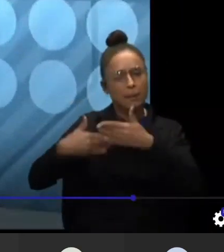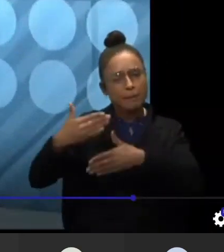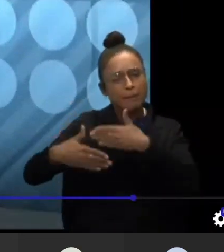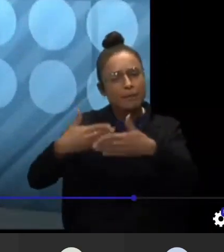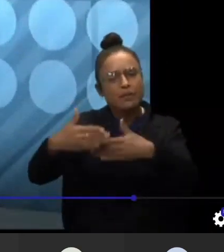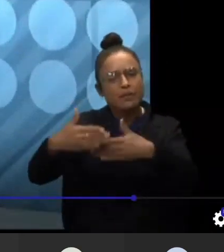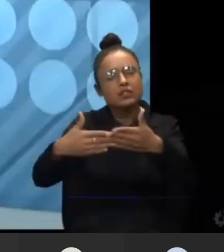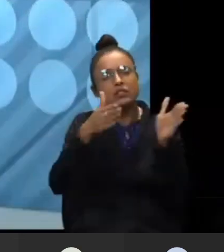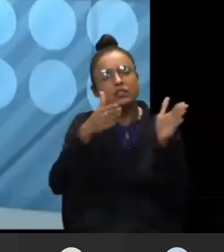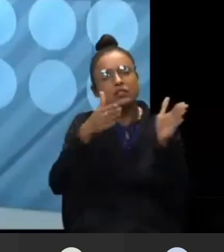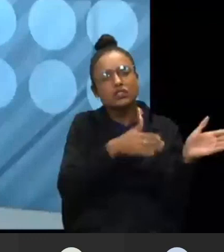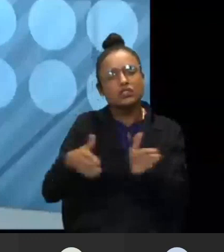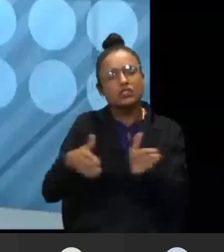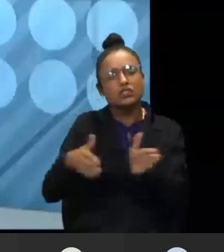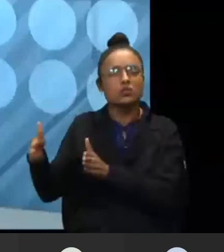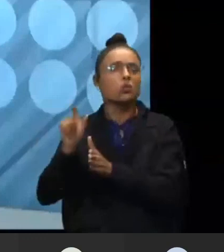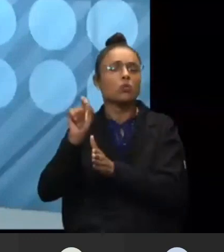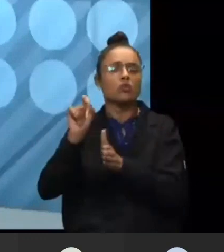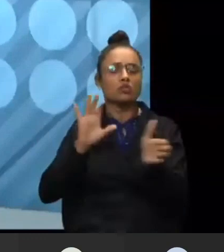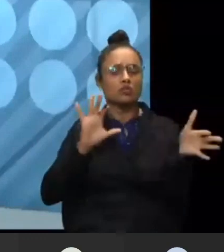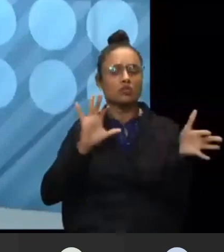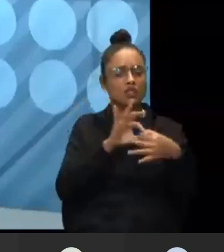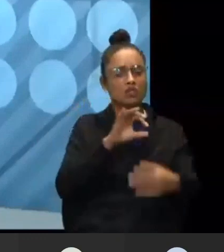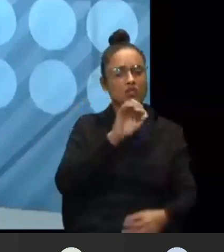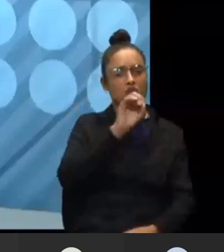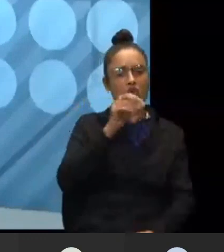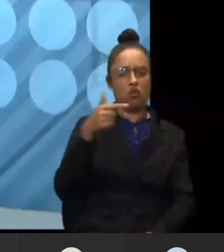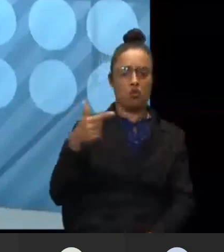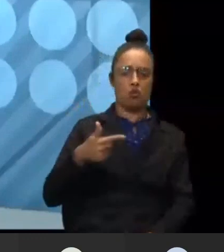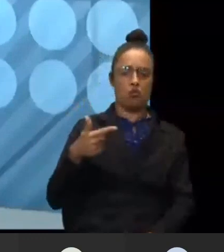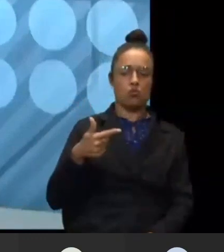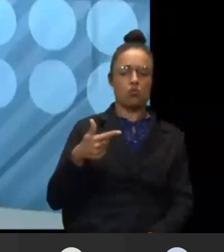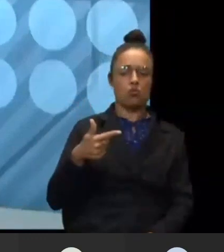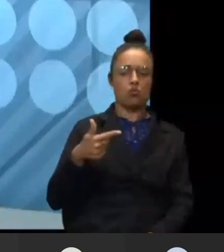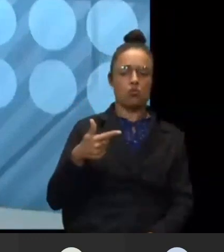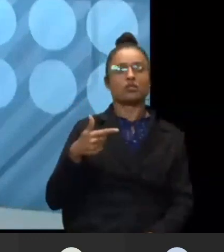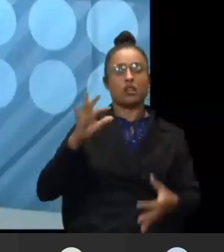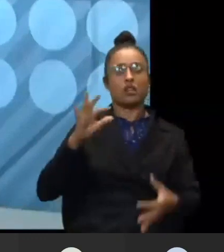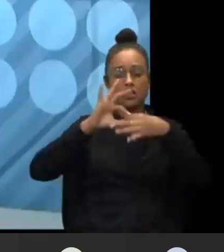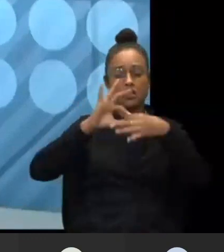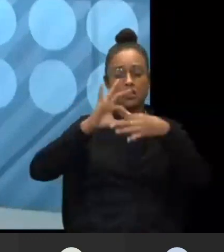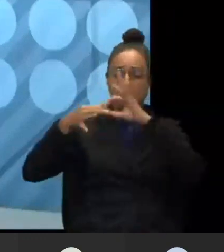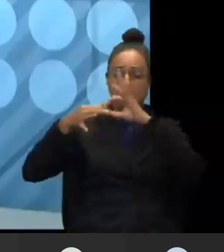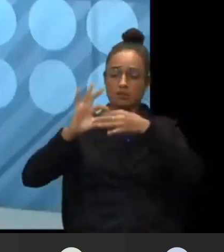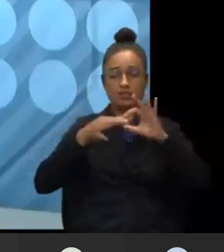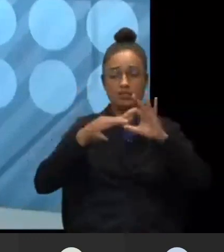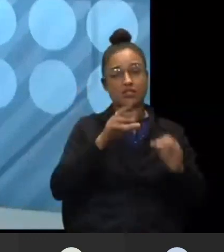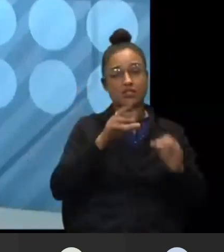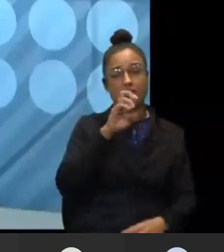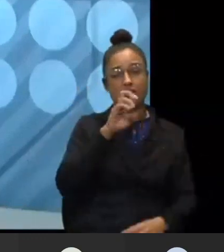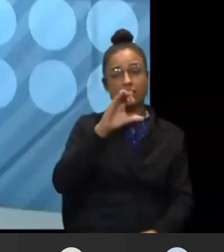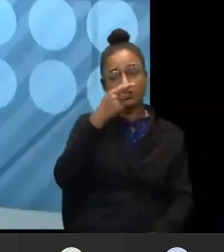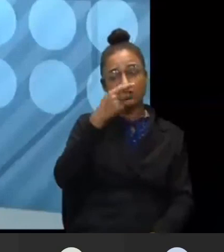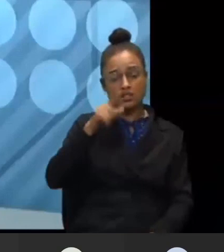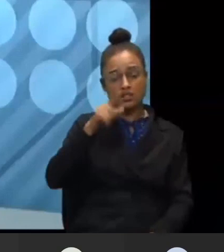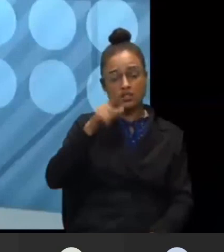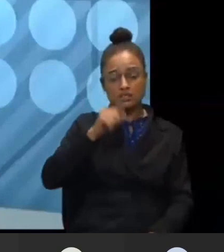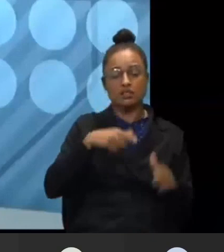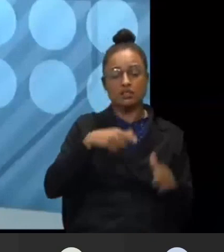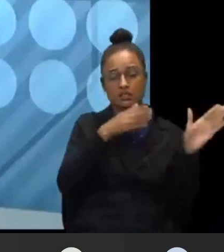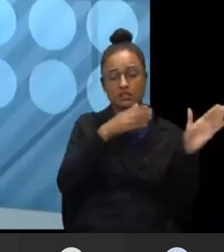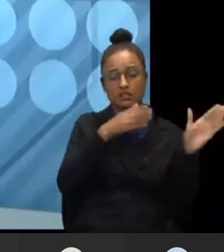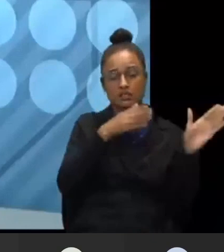processo é desencadeado pela presença do oxigênio. Através dessa cadeia de reações, resulta-se na geração de